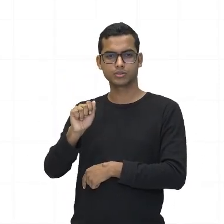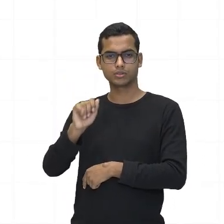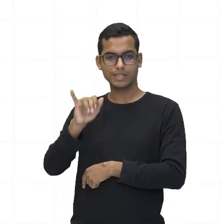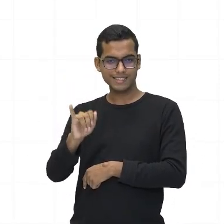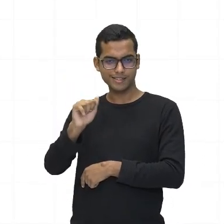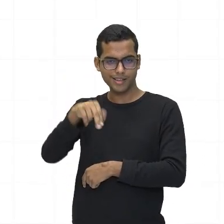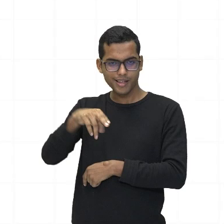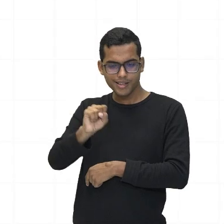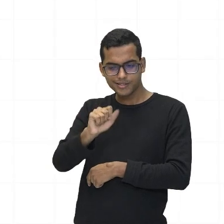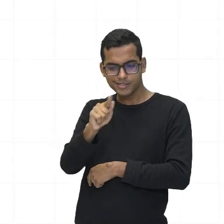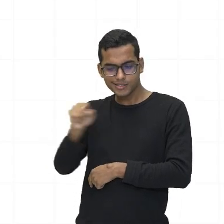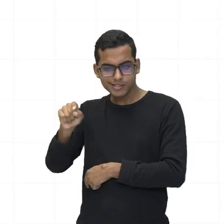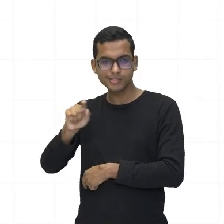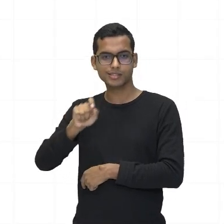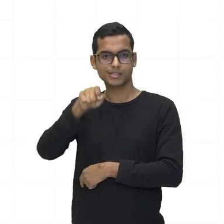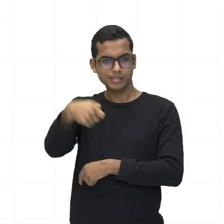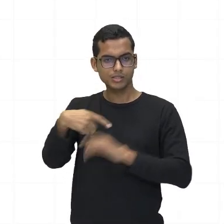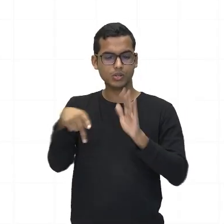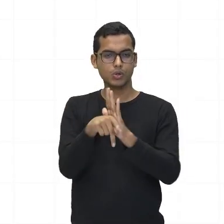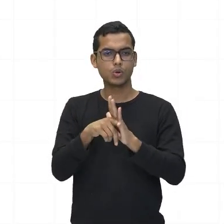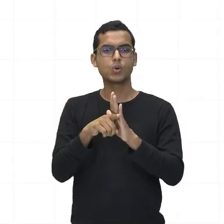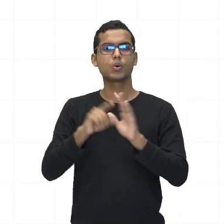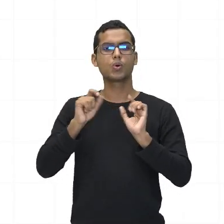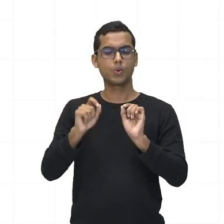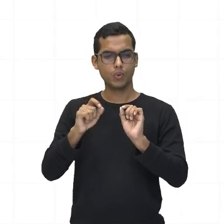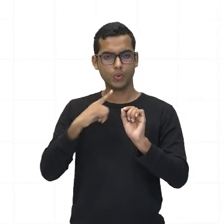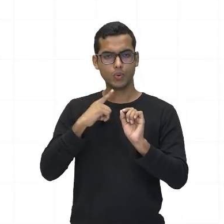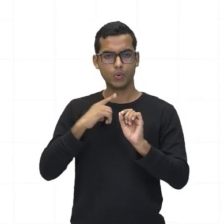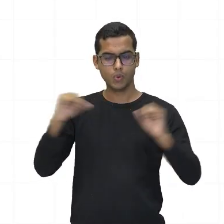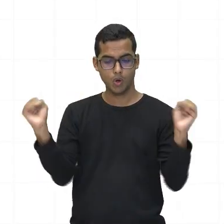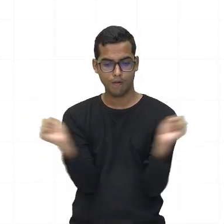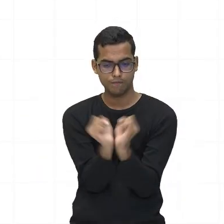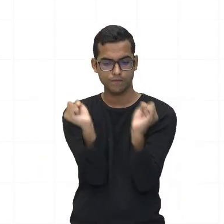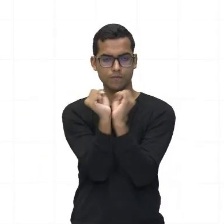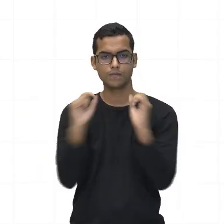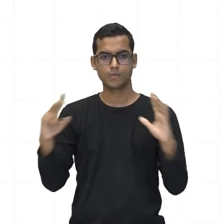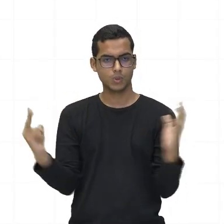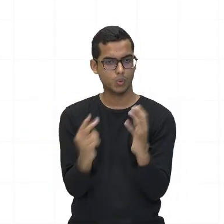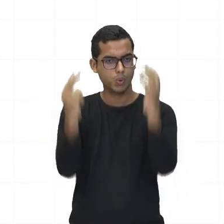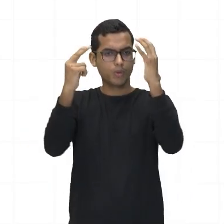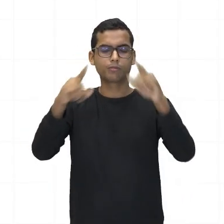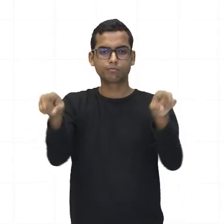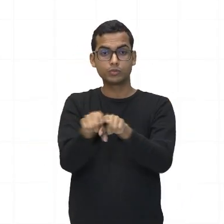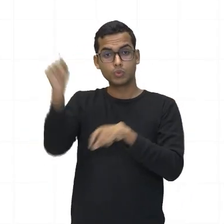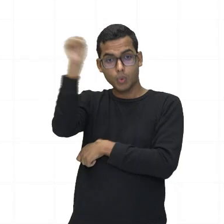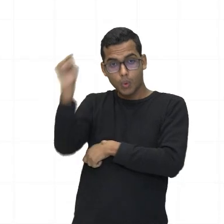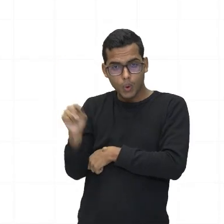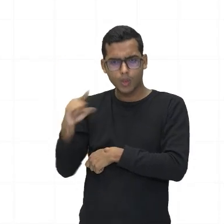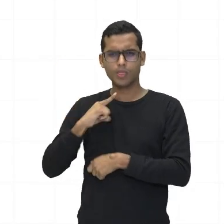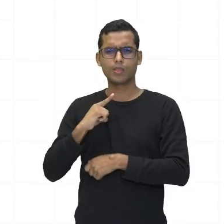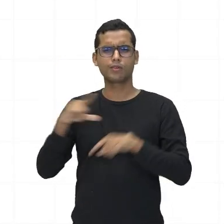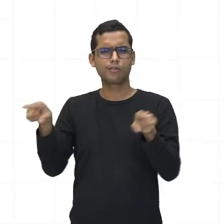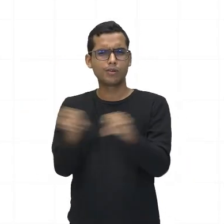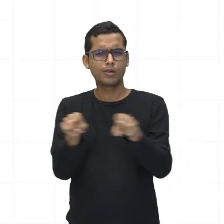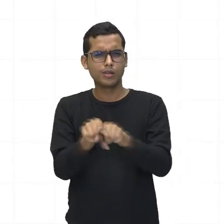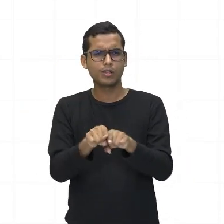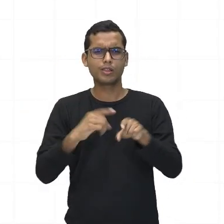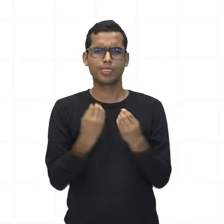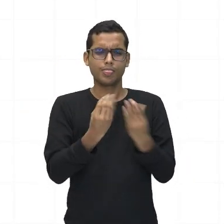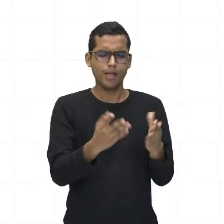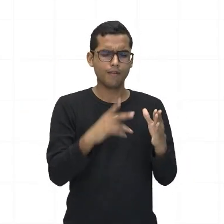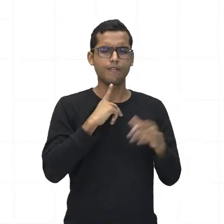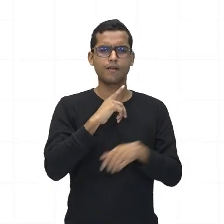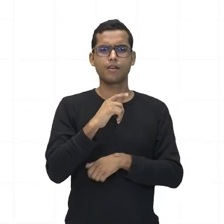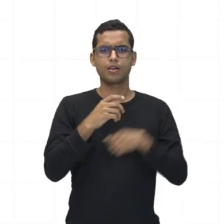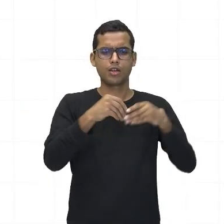das tempestades, a deusa dos ventos, né? A deusa que dava fertilidade aos povos africanos